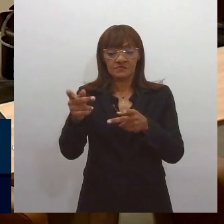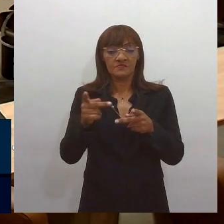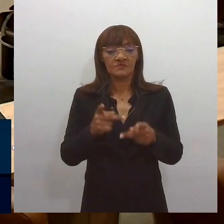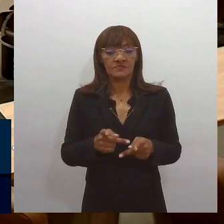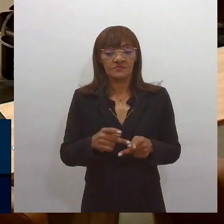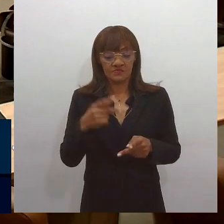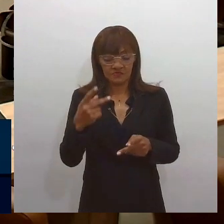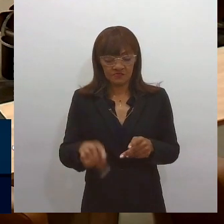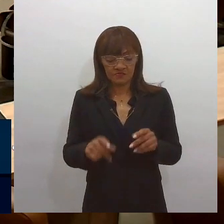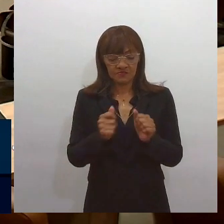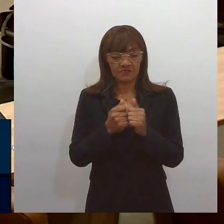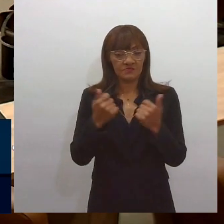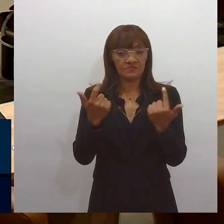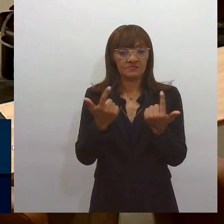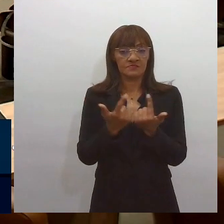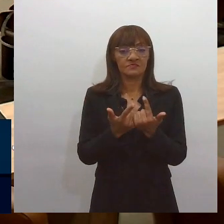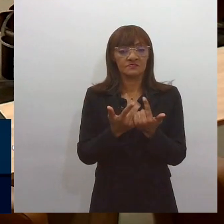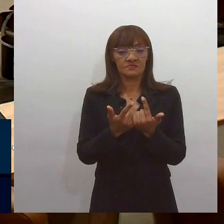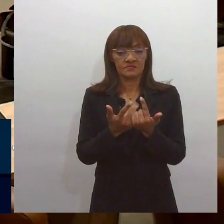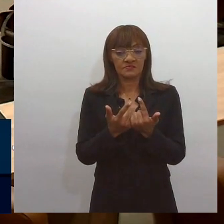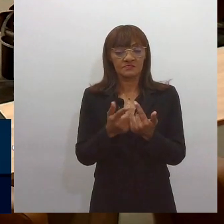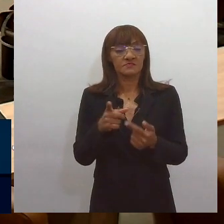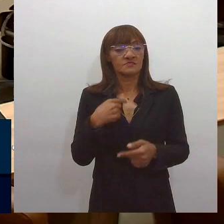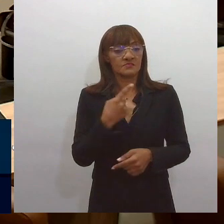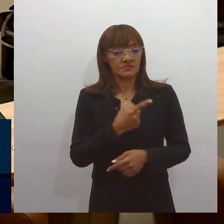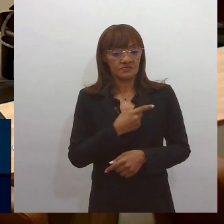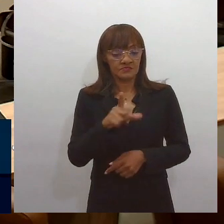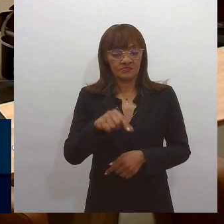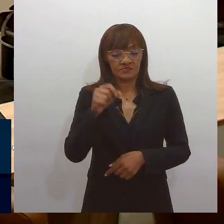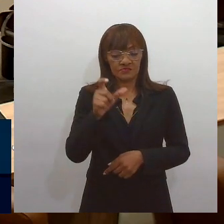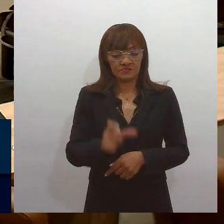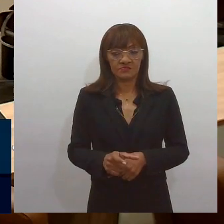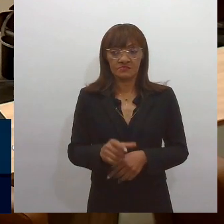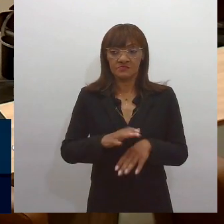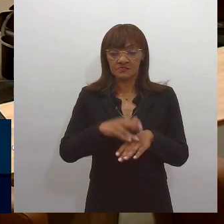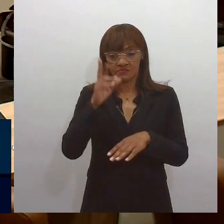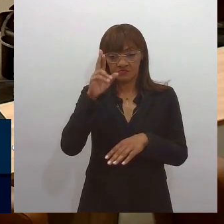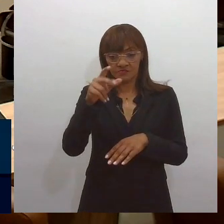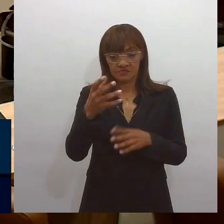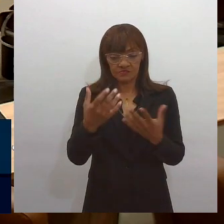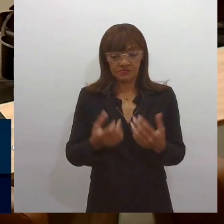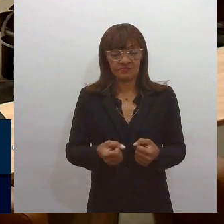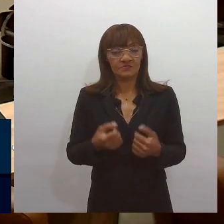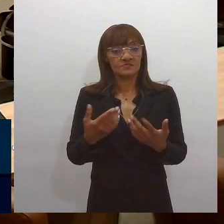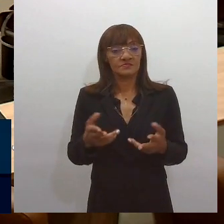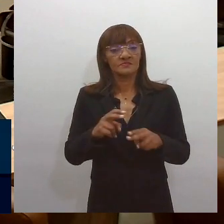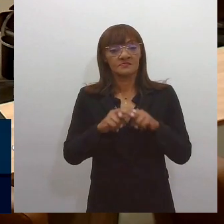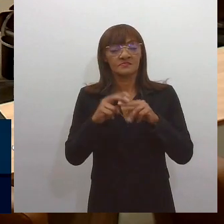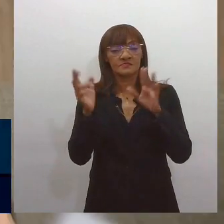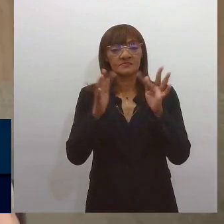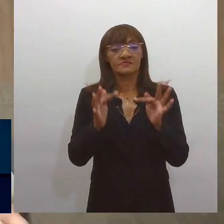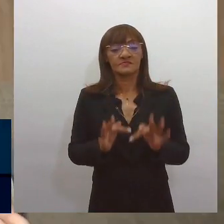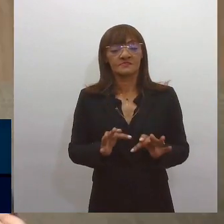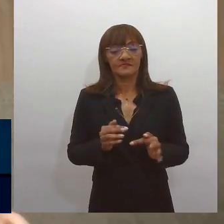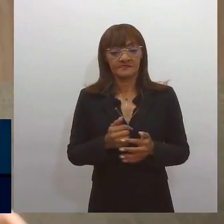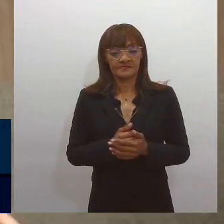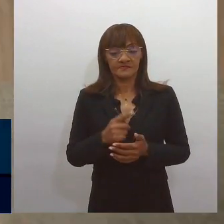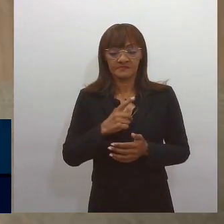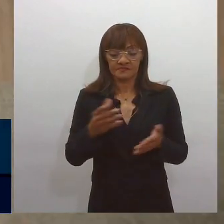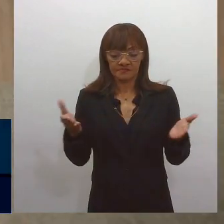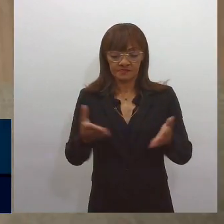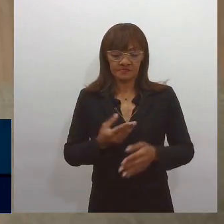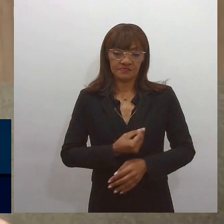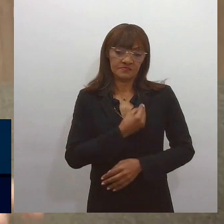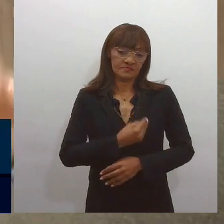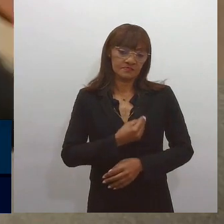encaminhamos e o senhor aceitou de bom grado e nós ficamos muito feliz por tê-lo aqui esclarecimentos importantes para o do Estado de